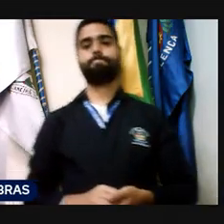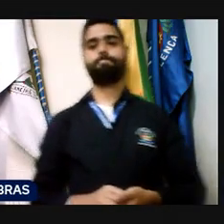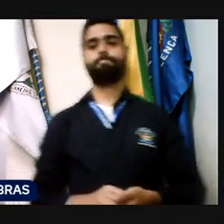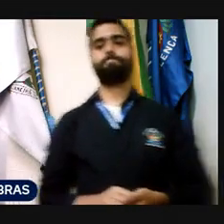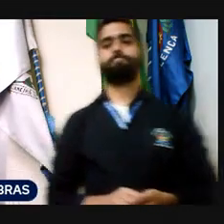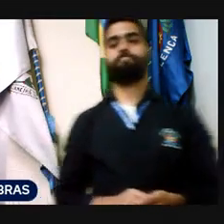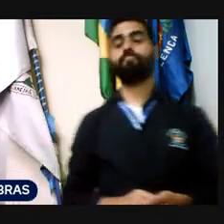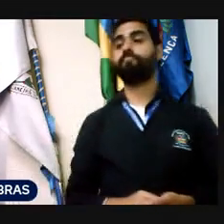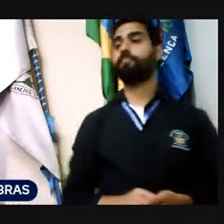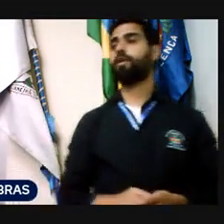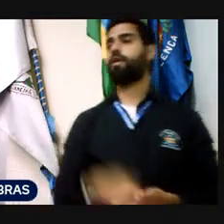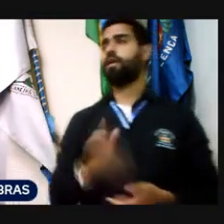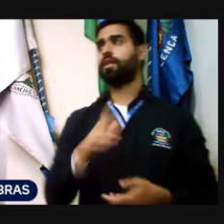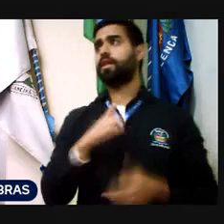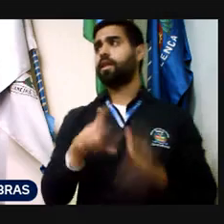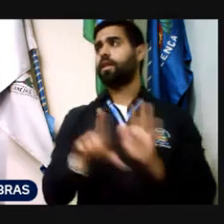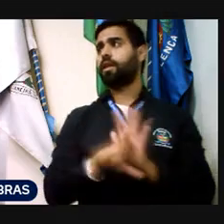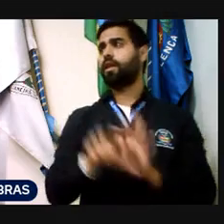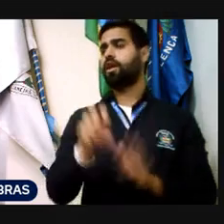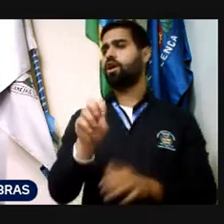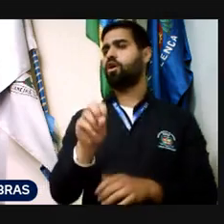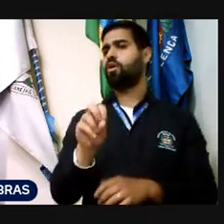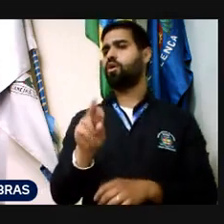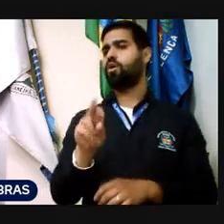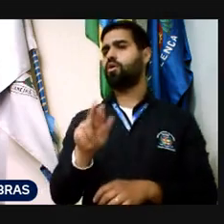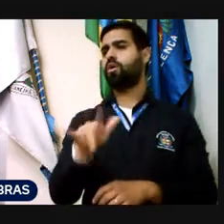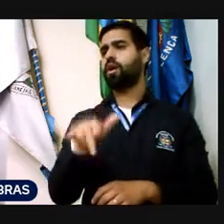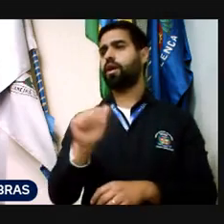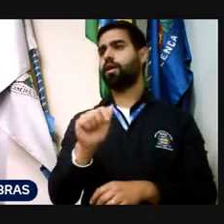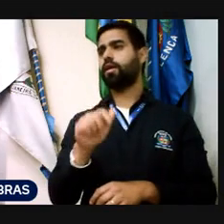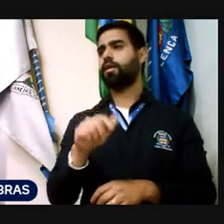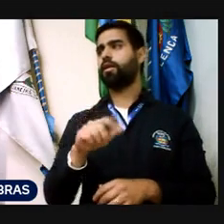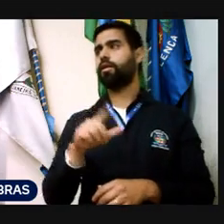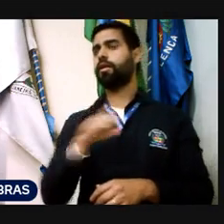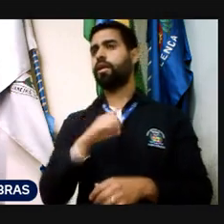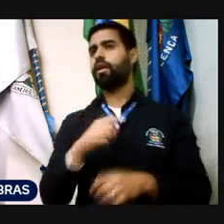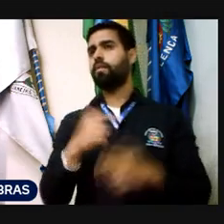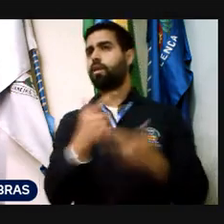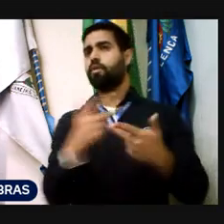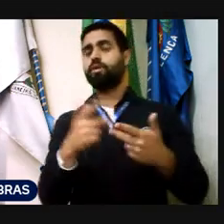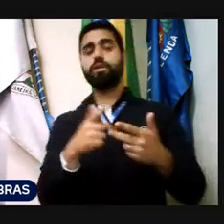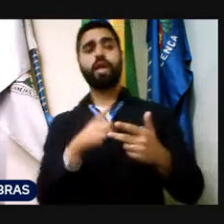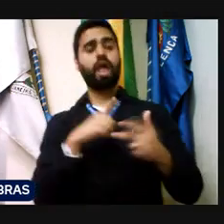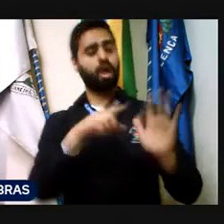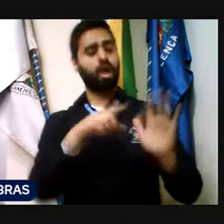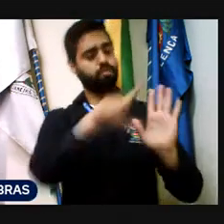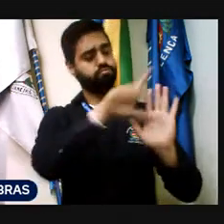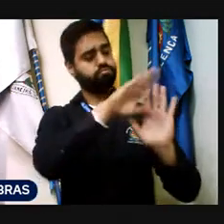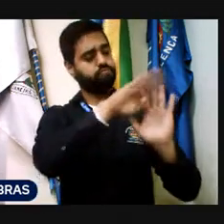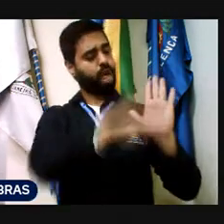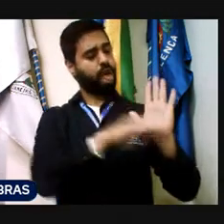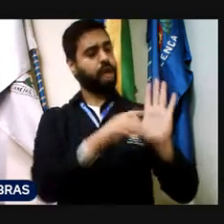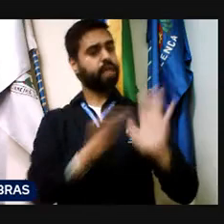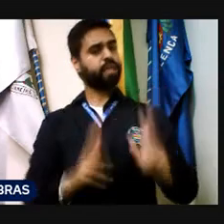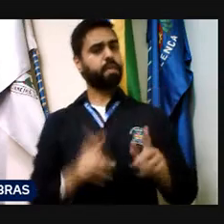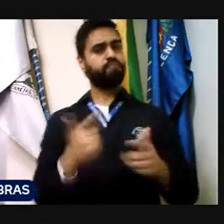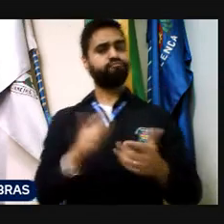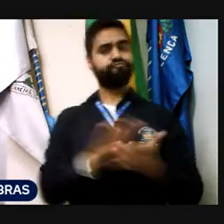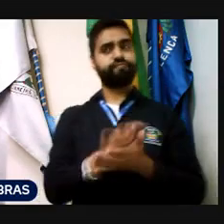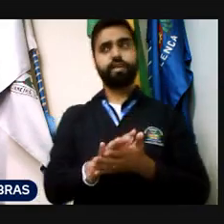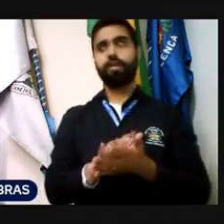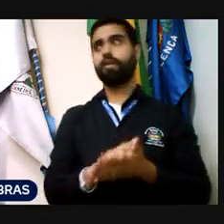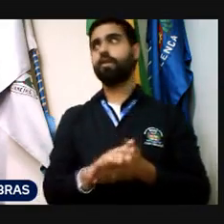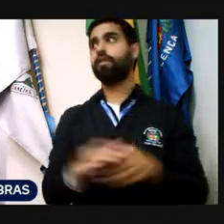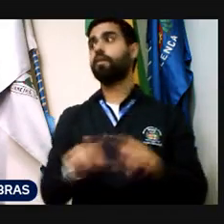em lei, precisa-se na Lei Orgânica Municipal, nossa cidade possui comando de obediência chamada ficha limpa. No artigo 83A da